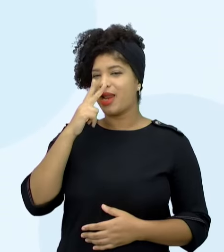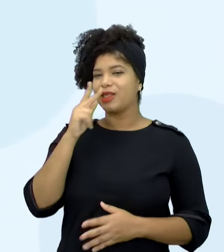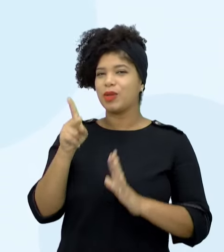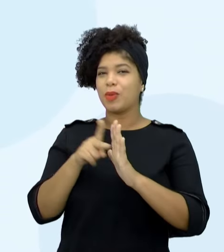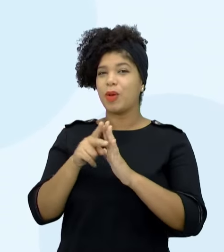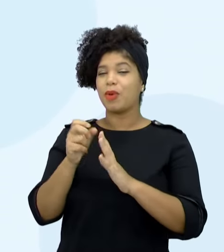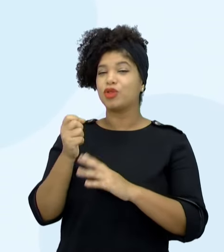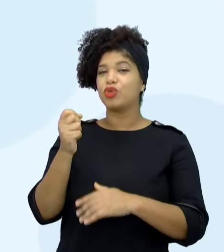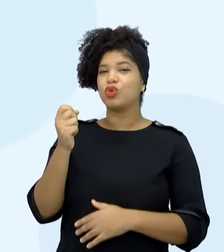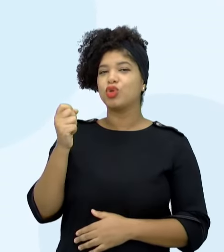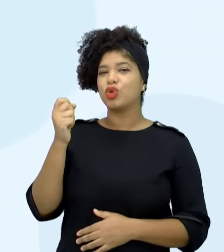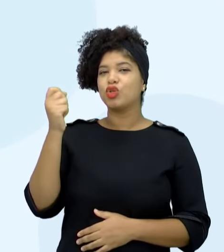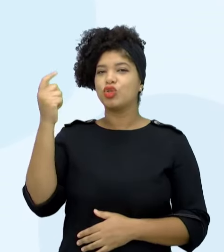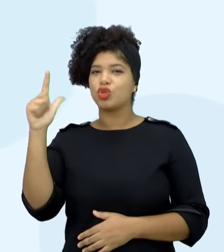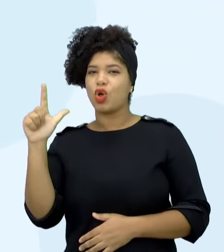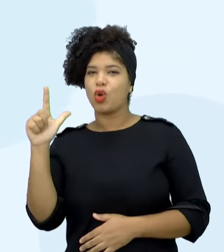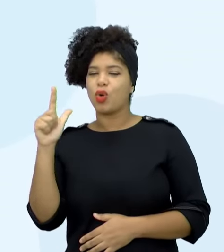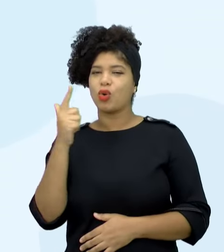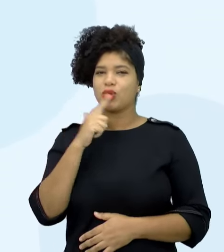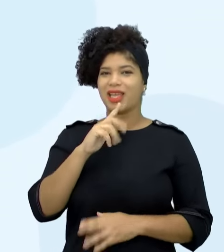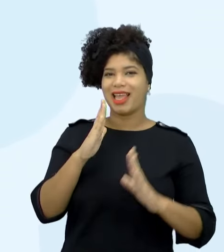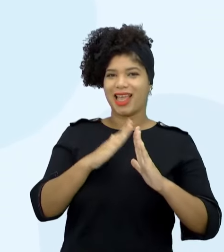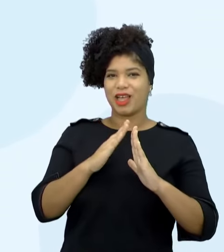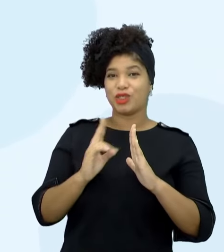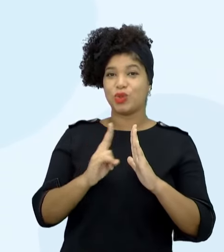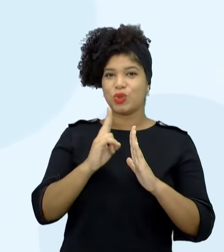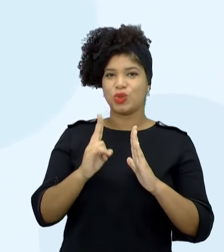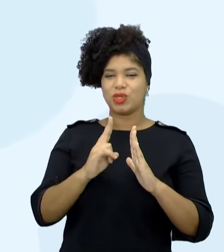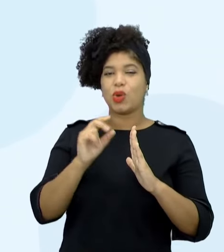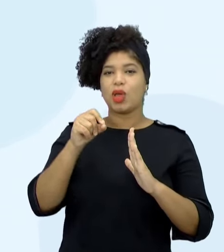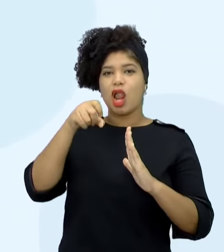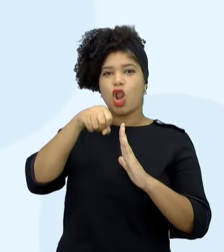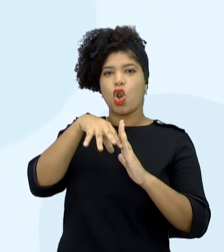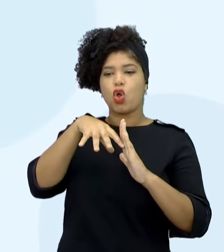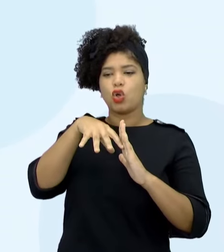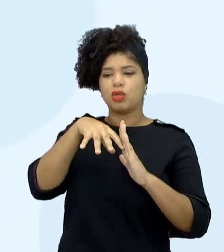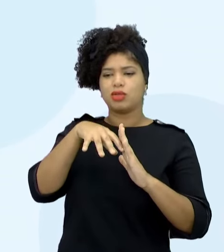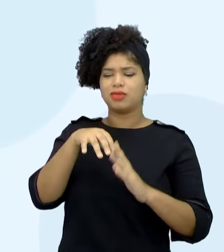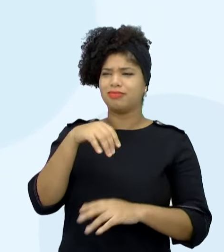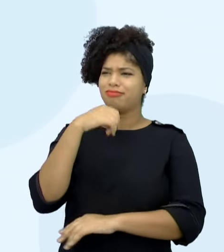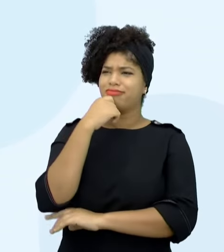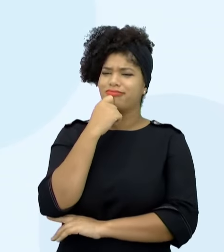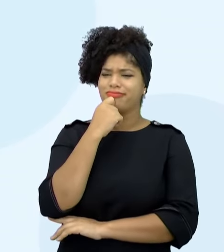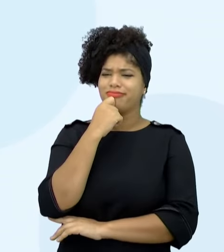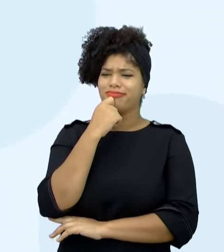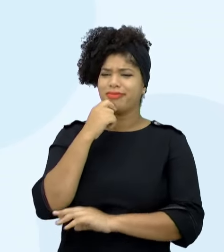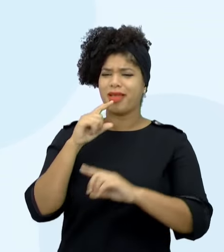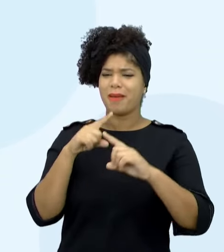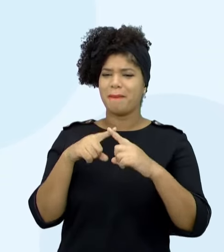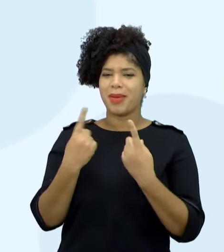Mas, Magno, qual é a vantagem, então, de eu ter ali a energia luminosa transformada em energia luminosa? Aí é você que tem que pensar